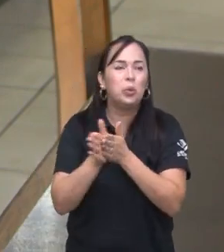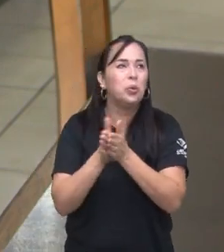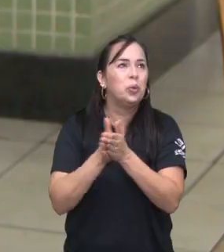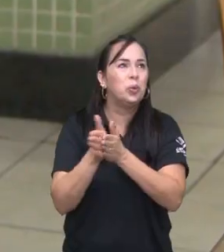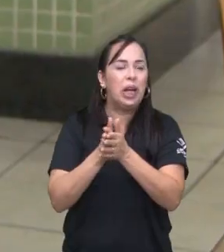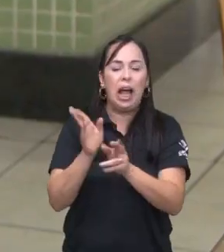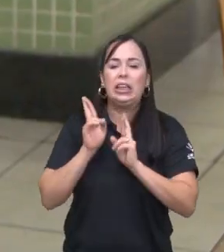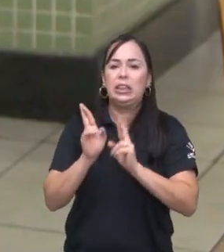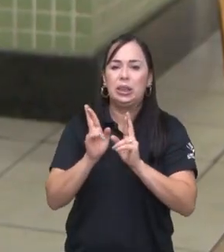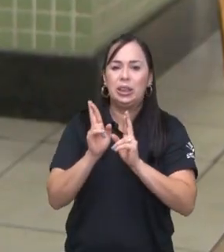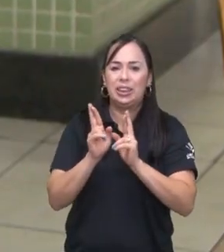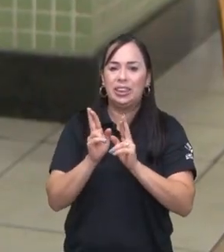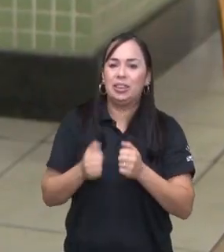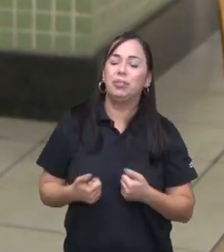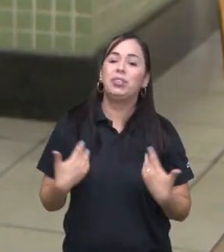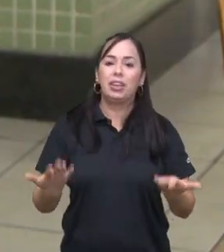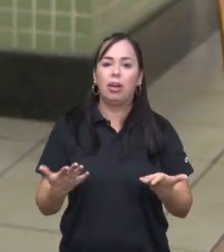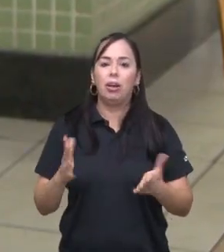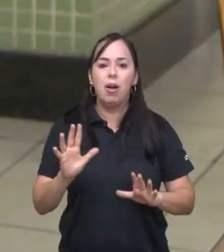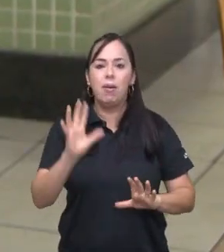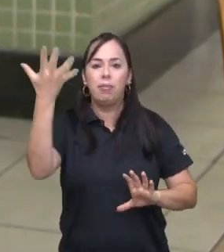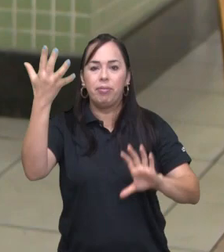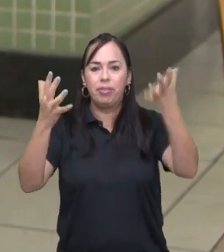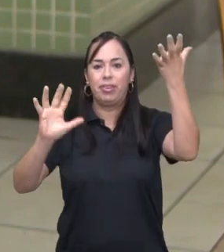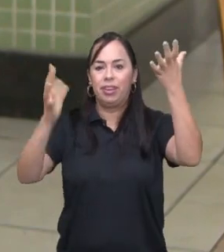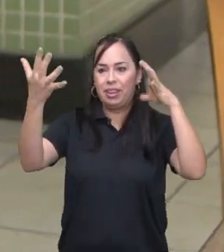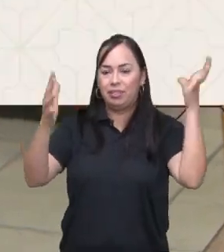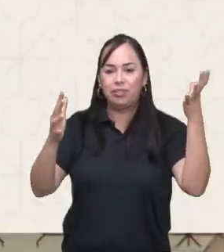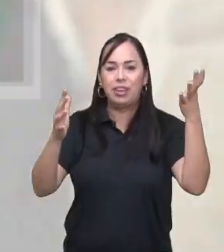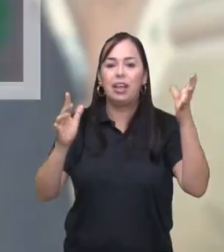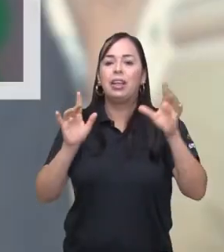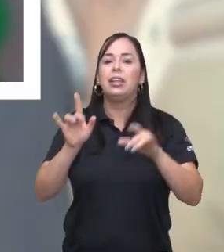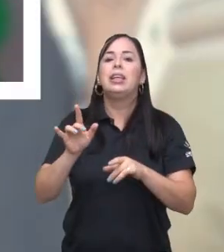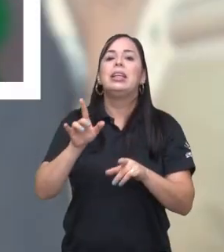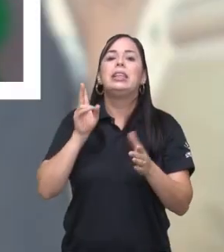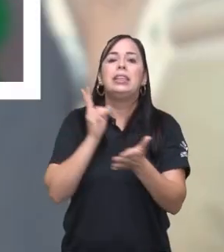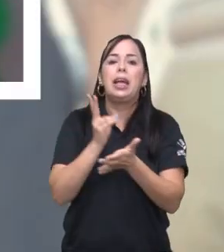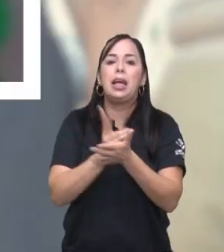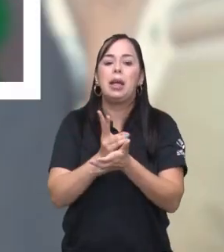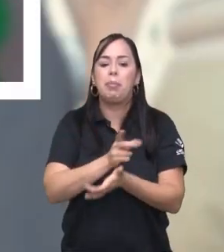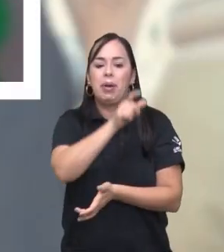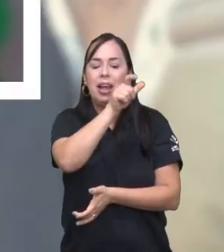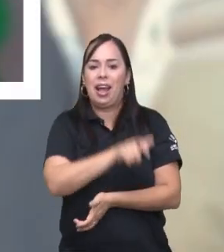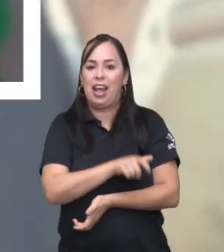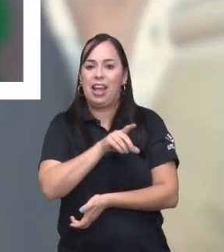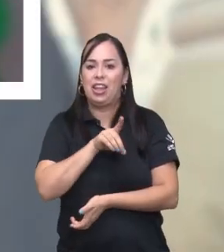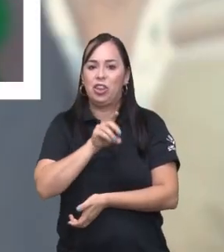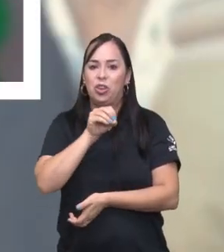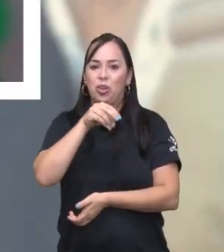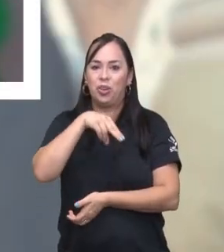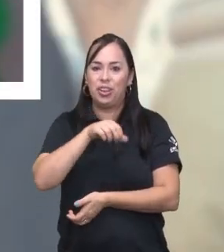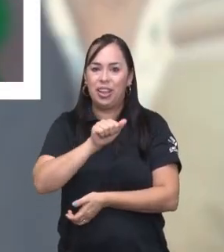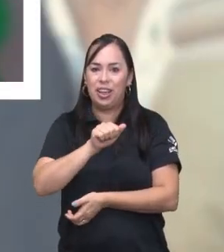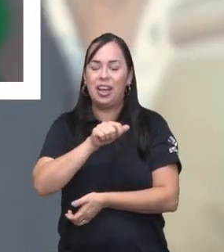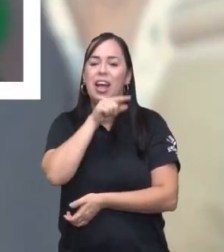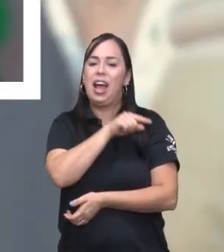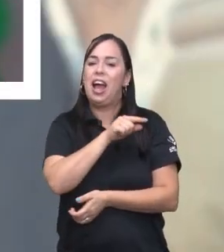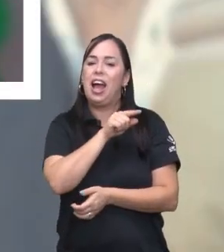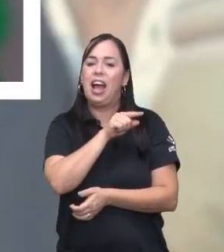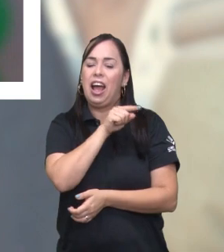ansiedade. Todos os eventos que aconteciam aqui no bairro tinha um dedo da Dona Albina. Tinha um toque dela, um carinho,